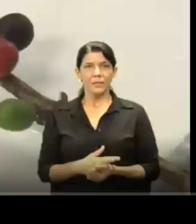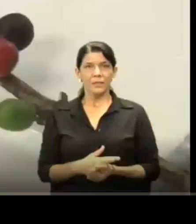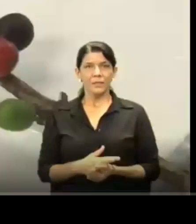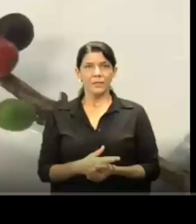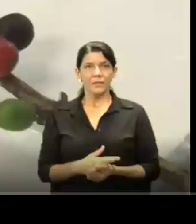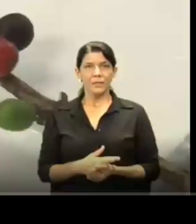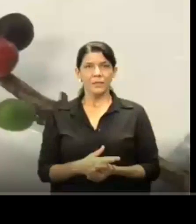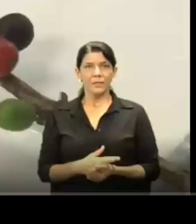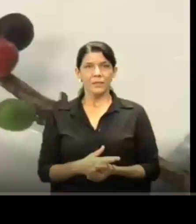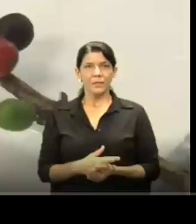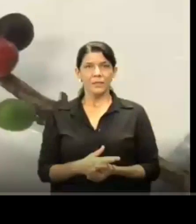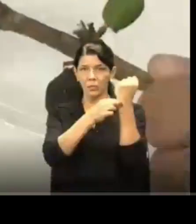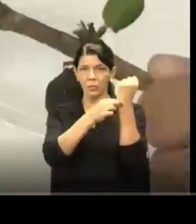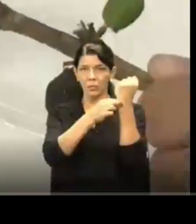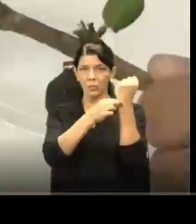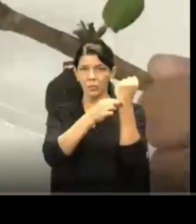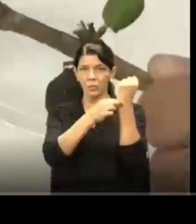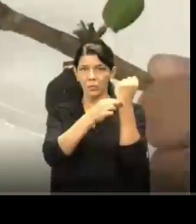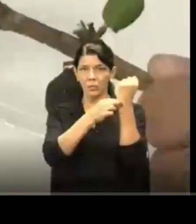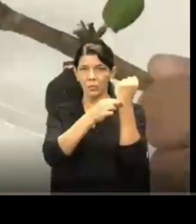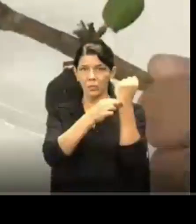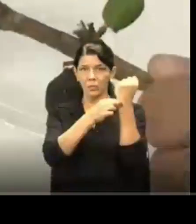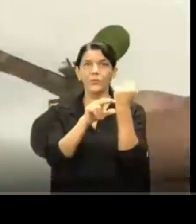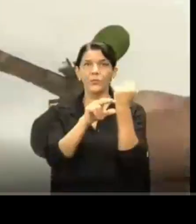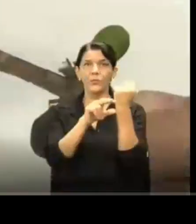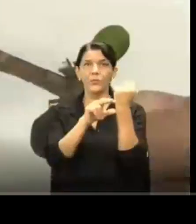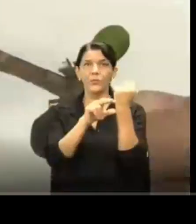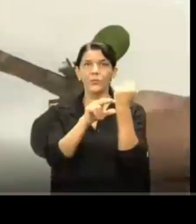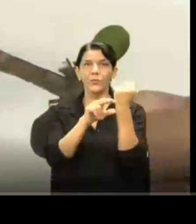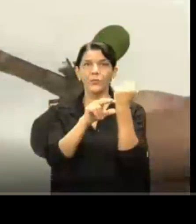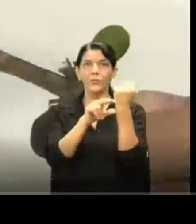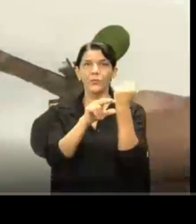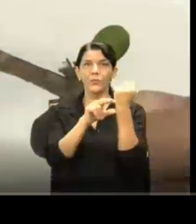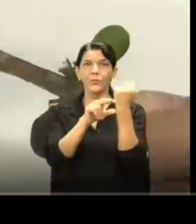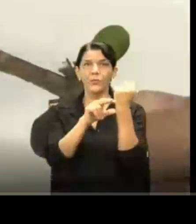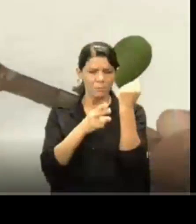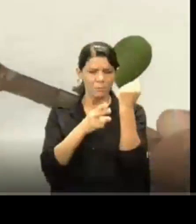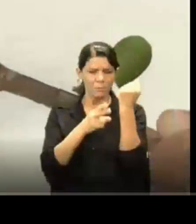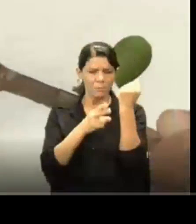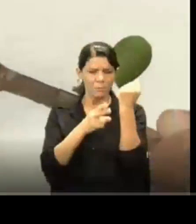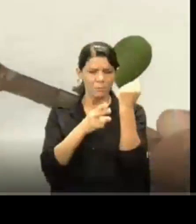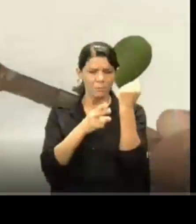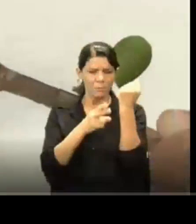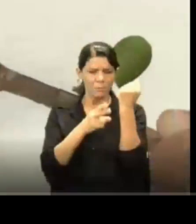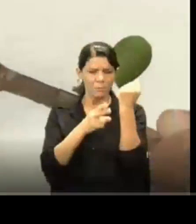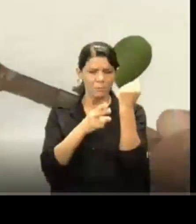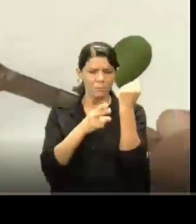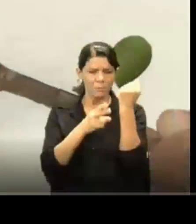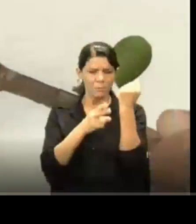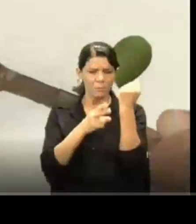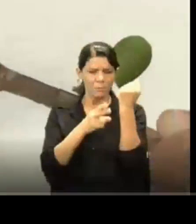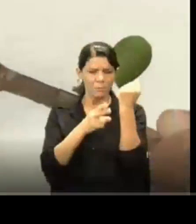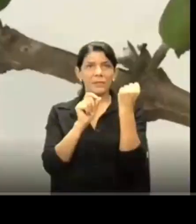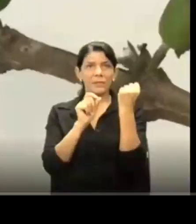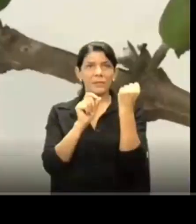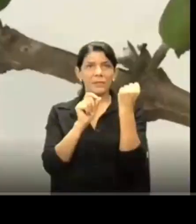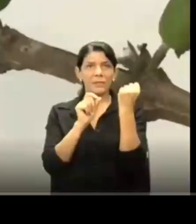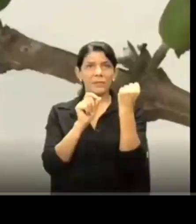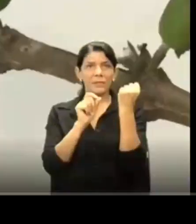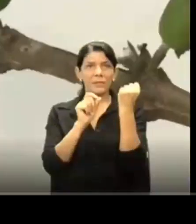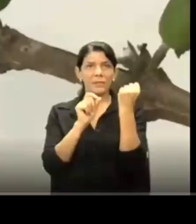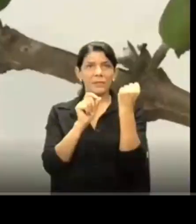café, tá, gente? Essa parte mais esbranquiçada são infecção de fungos. Se a gente aproximar mais um pouquinho,